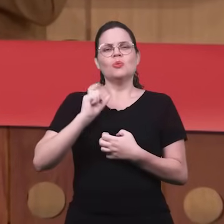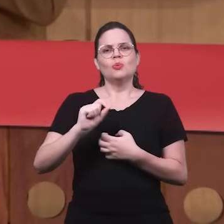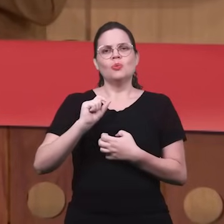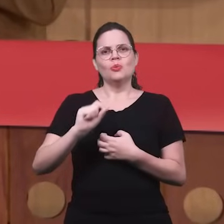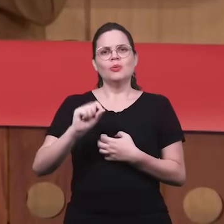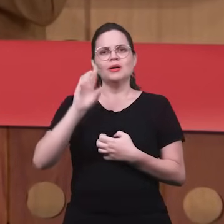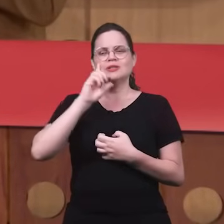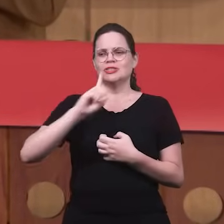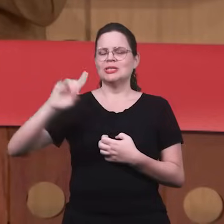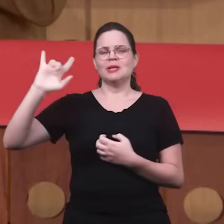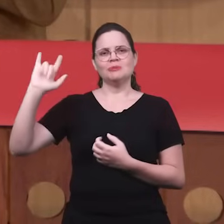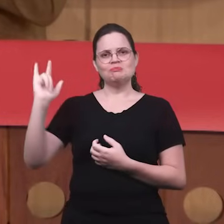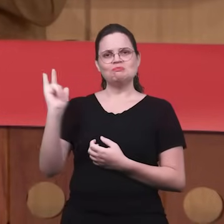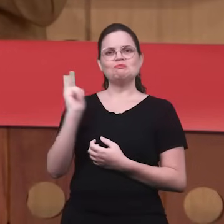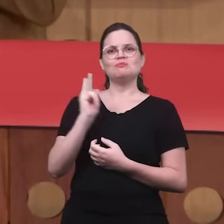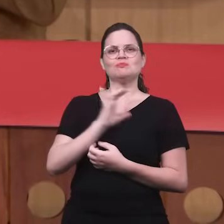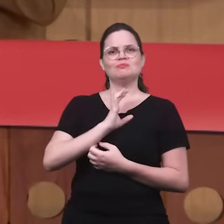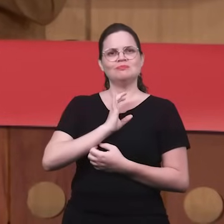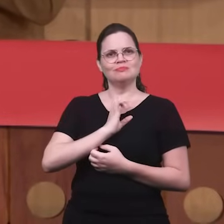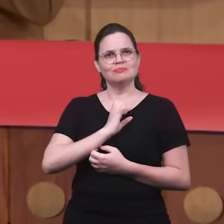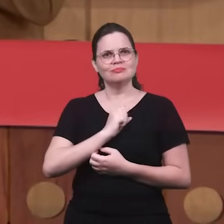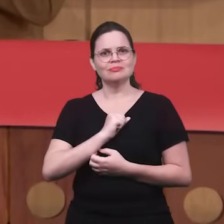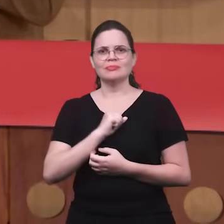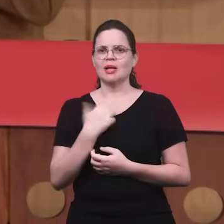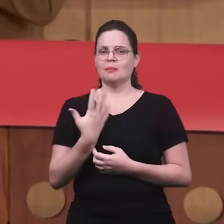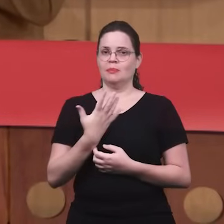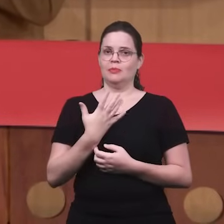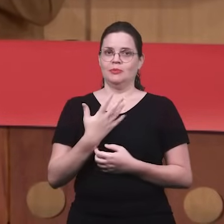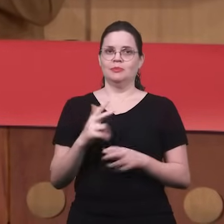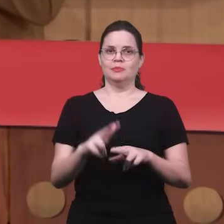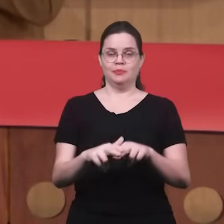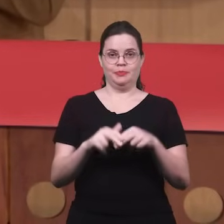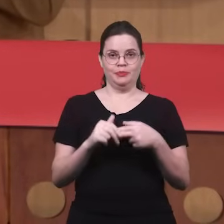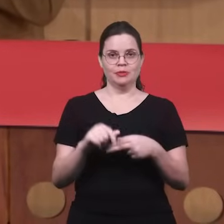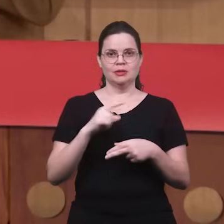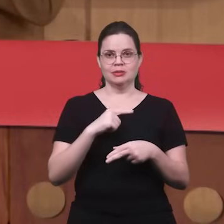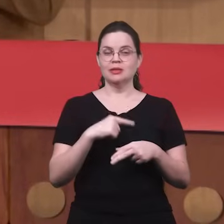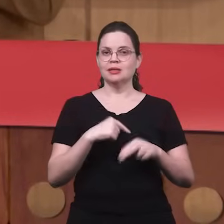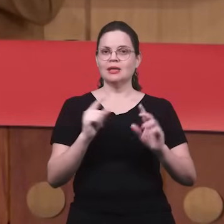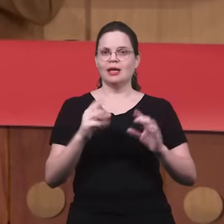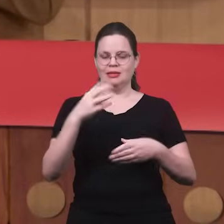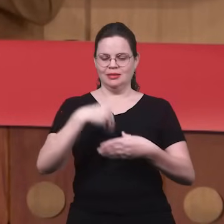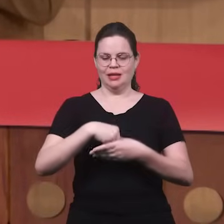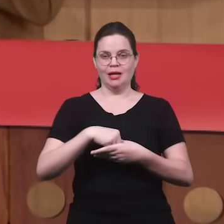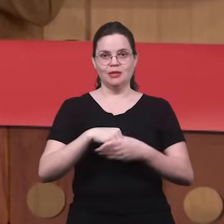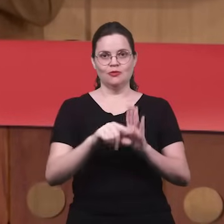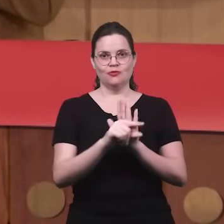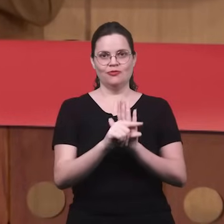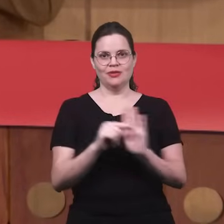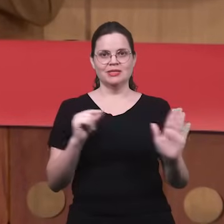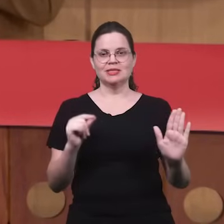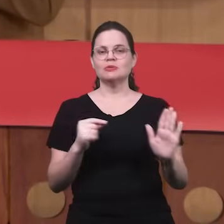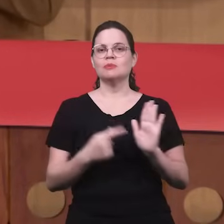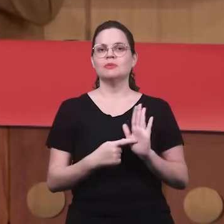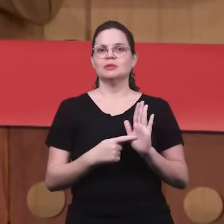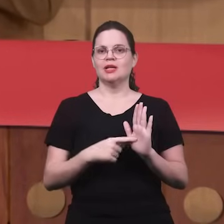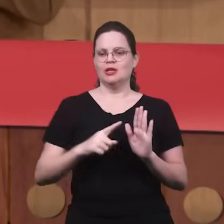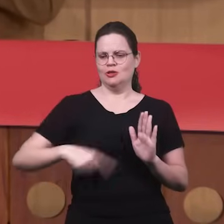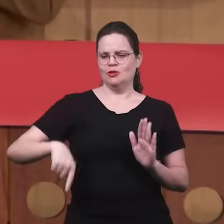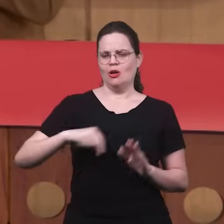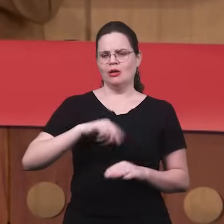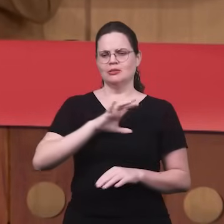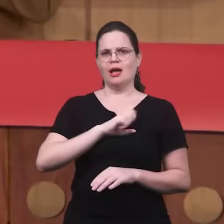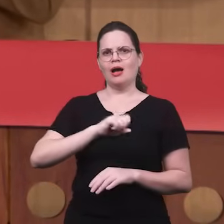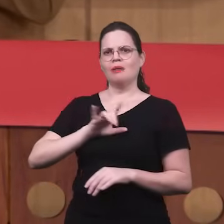existimos, nele nos movemos. Por isso a expressão da palavra, nós o amamos porque Ele